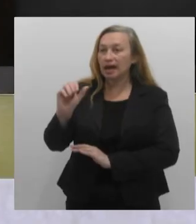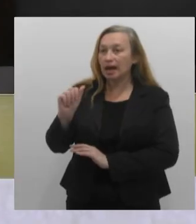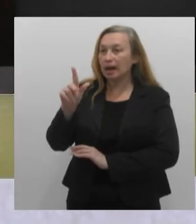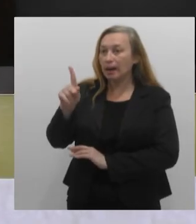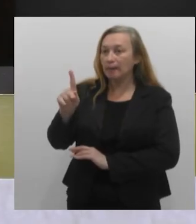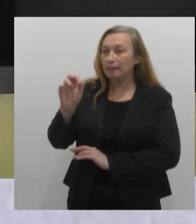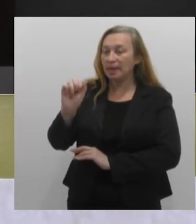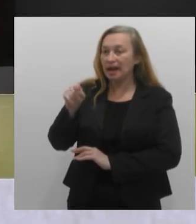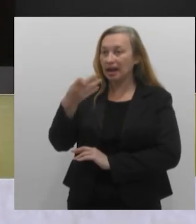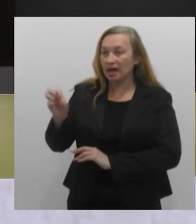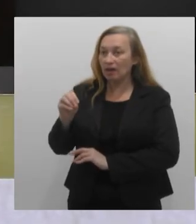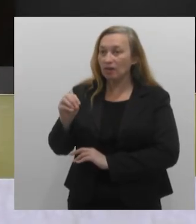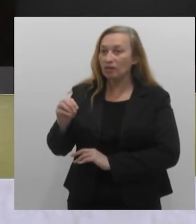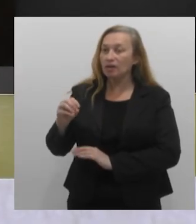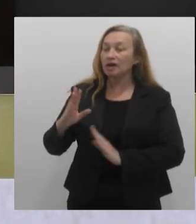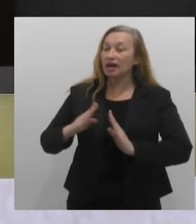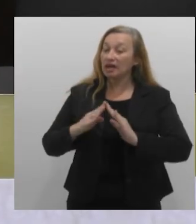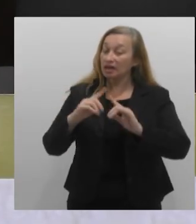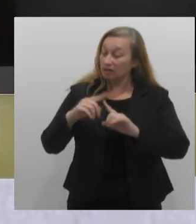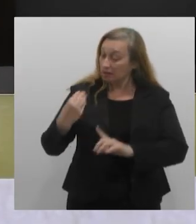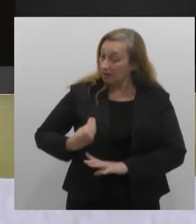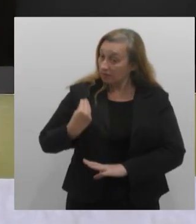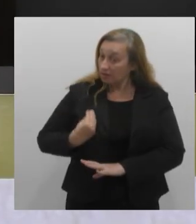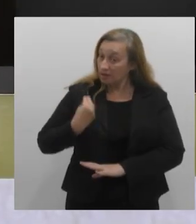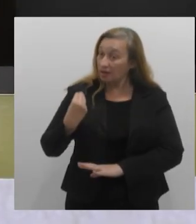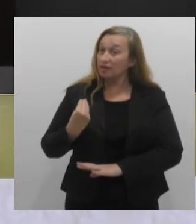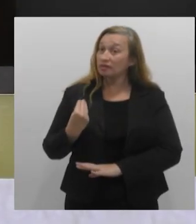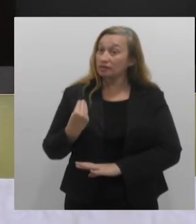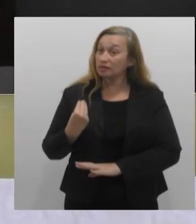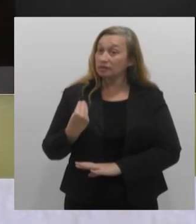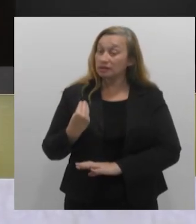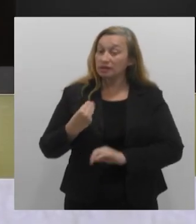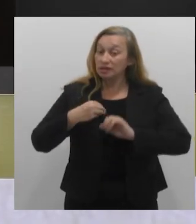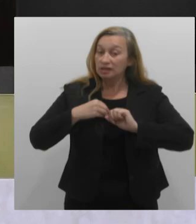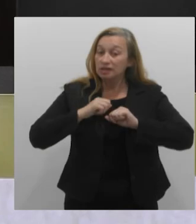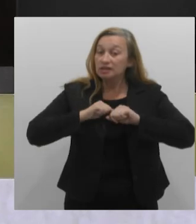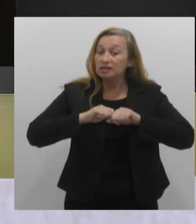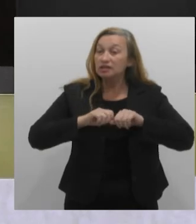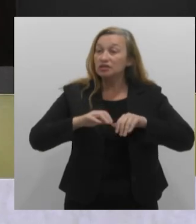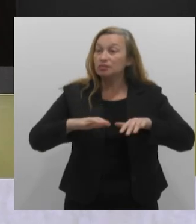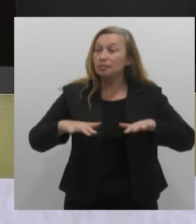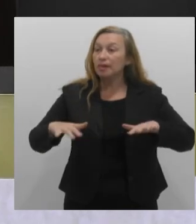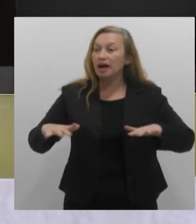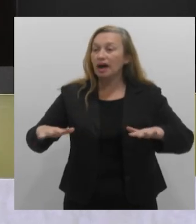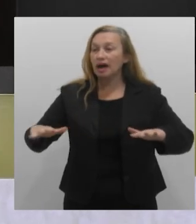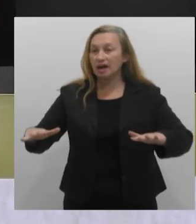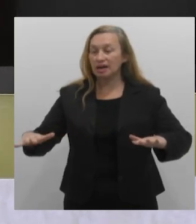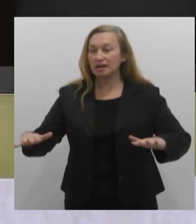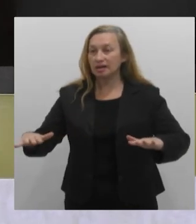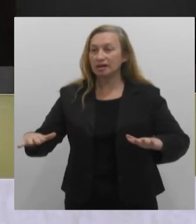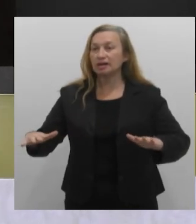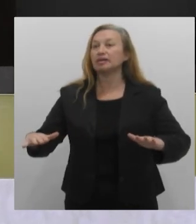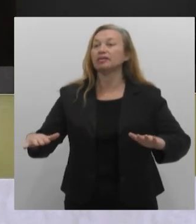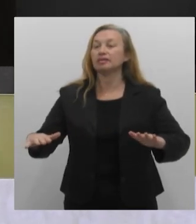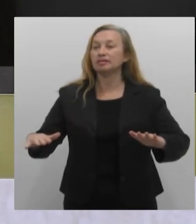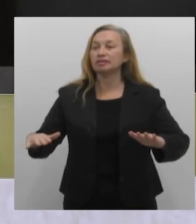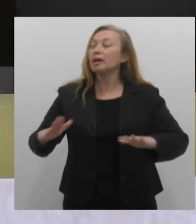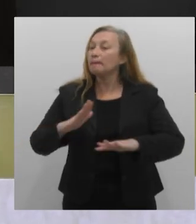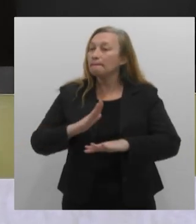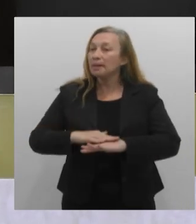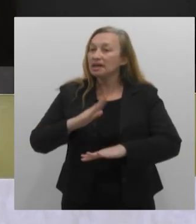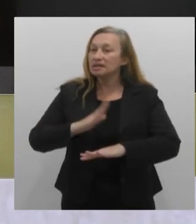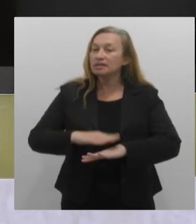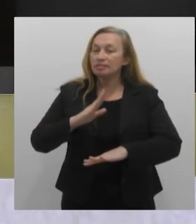que vai para fora, né? Que sai dos muros e que é cada vez mais uma